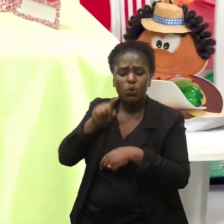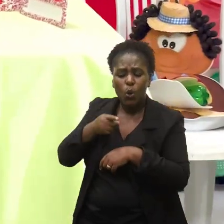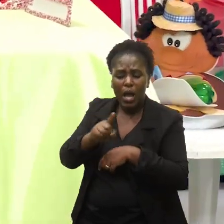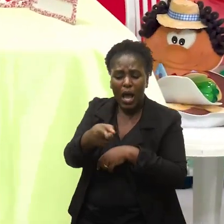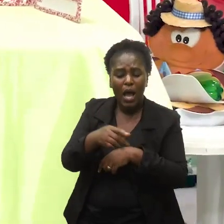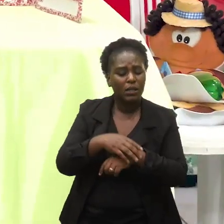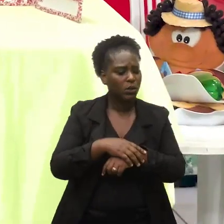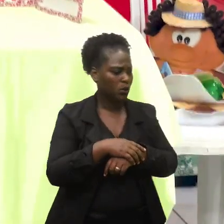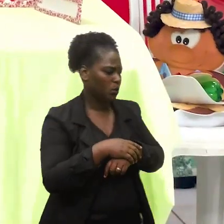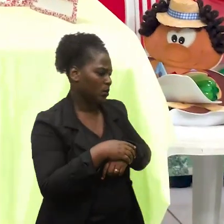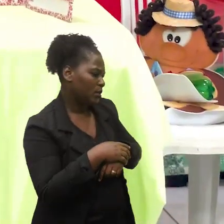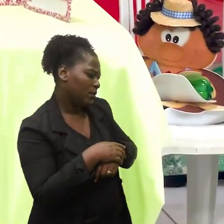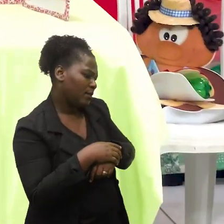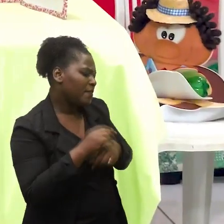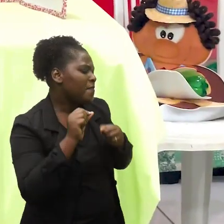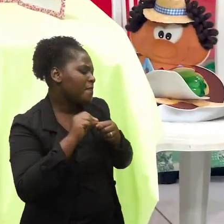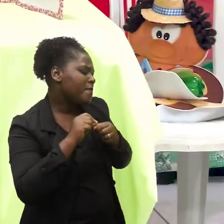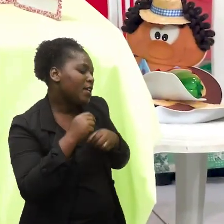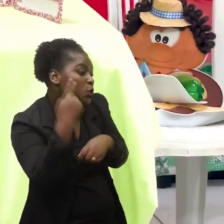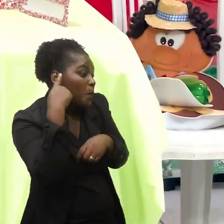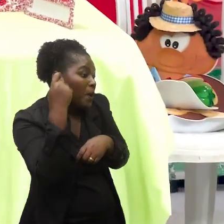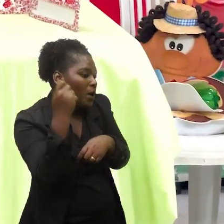seu barulho.